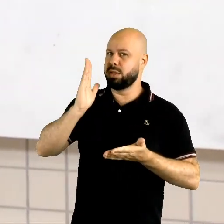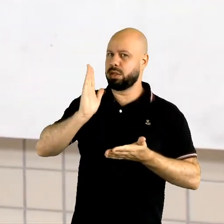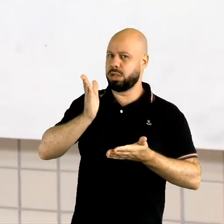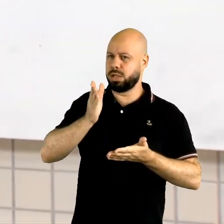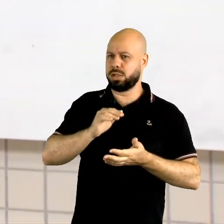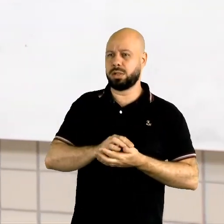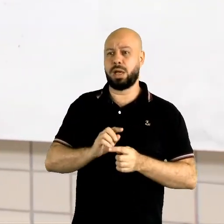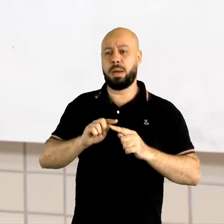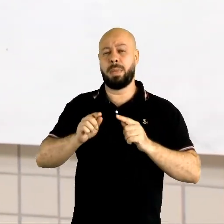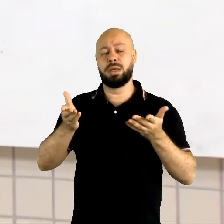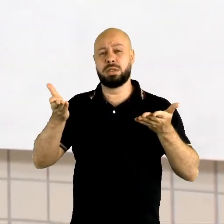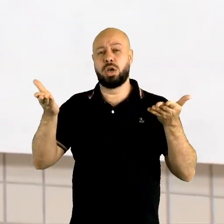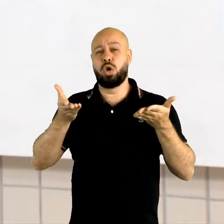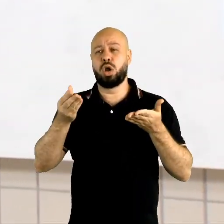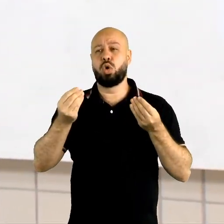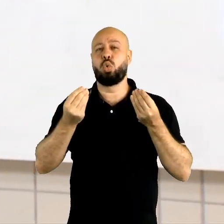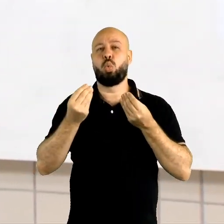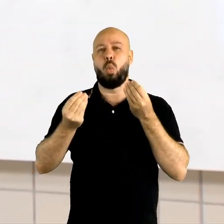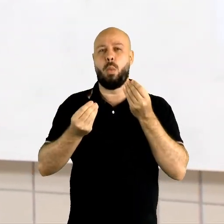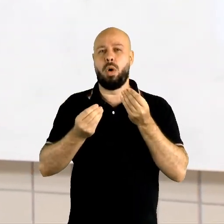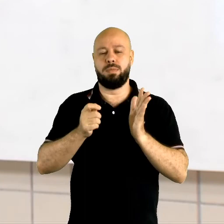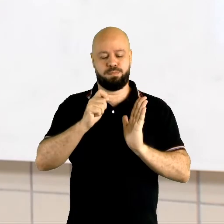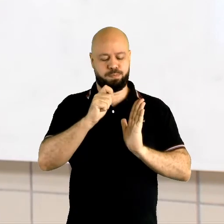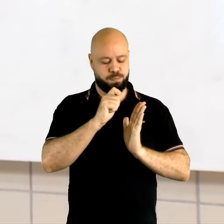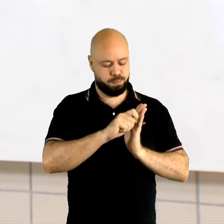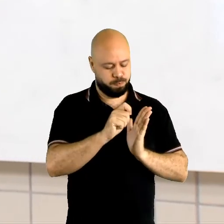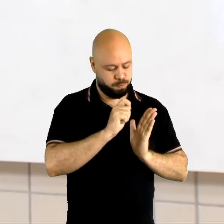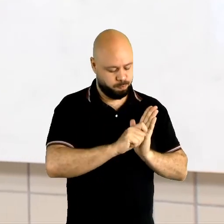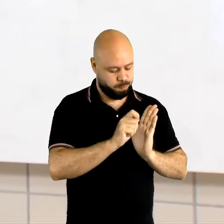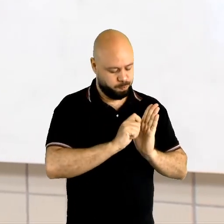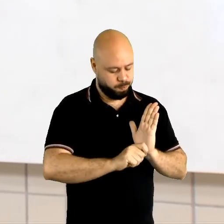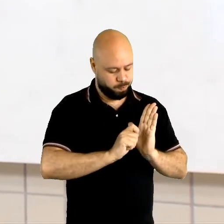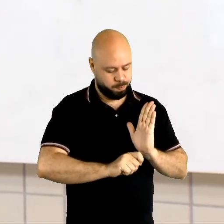gente vai ver escrita, tá?